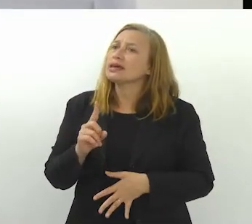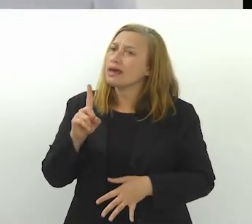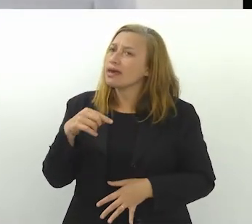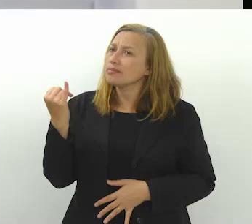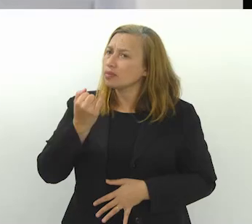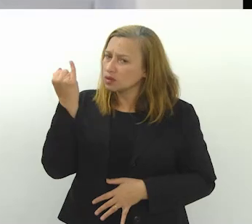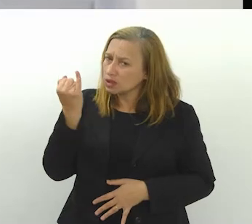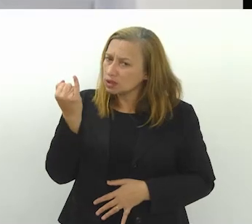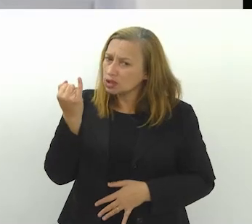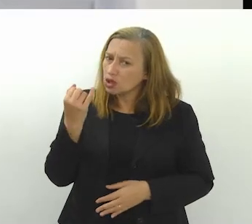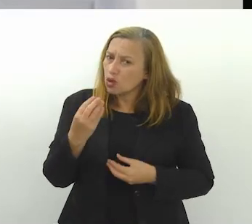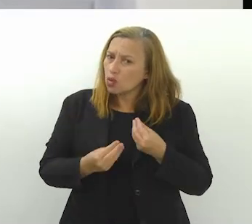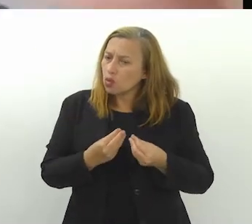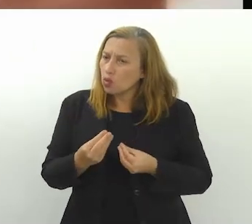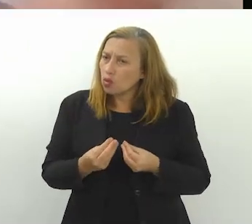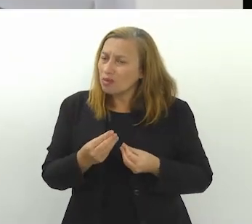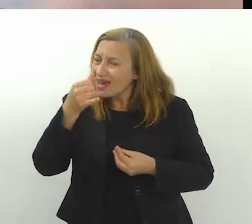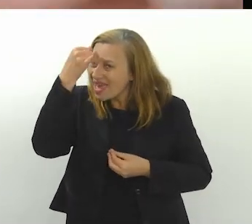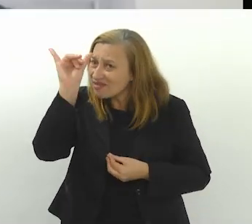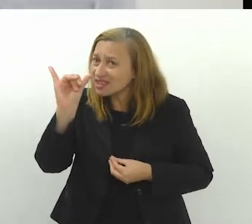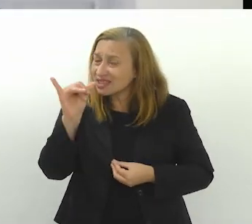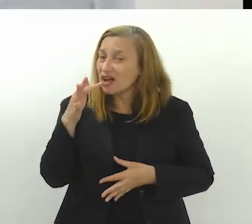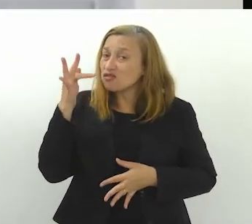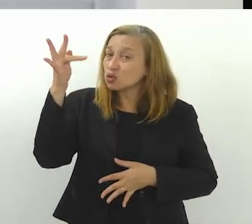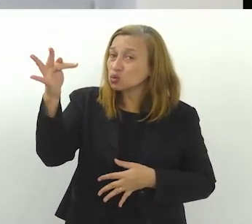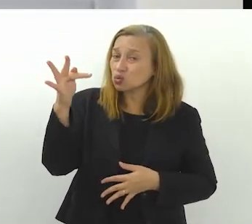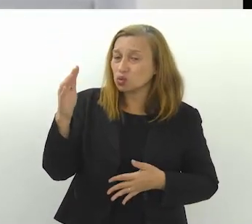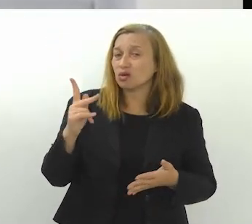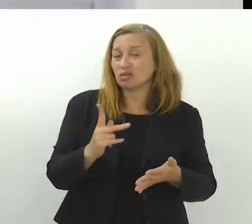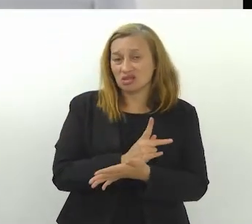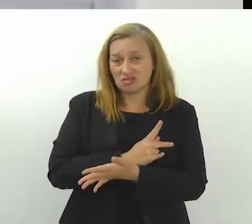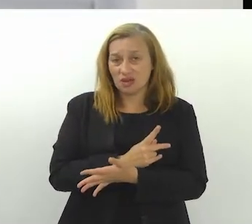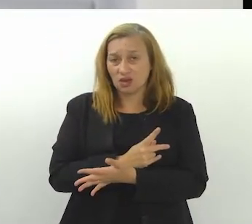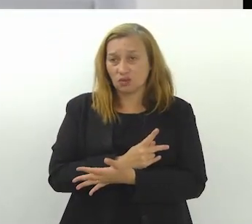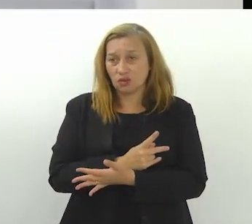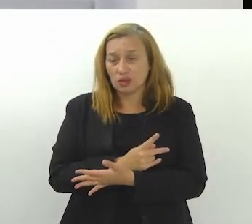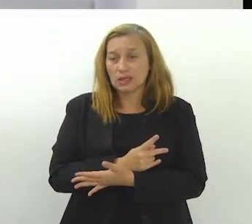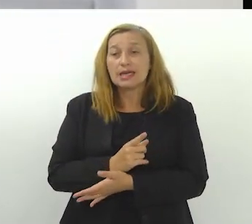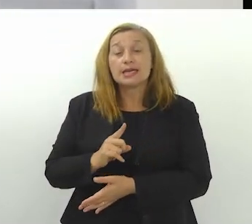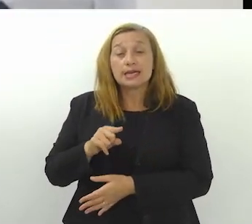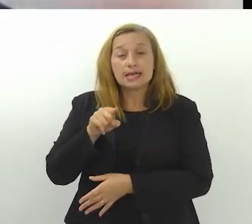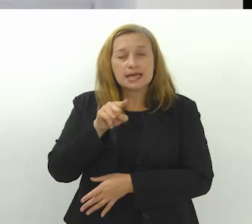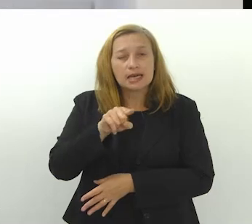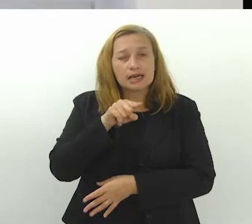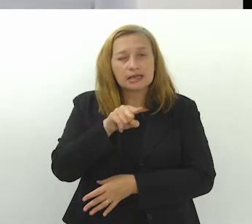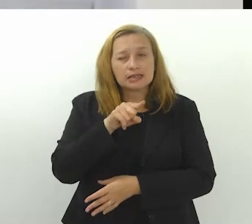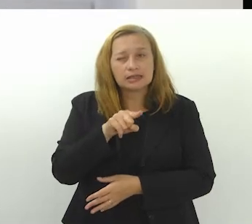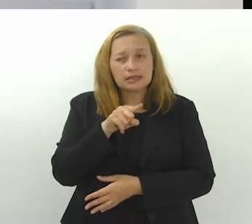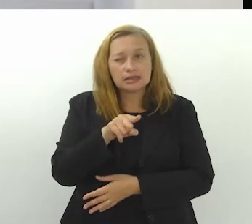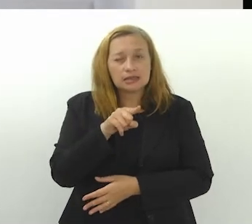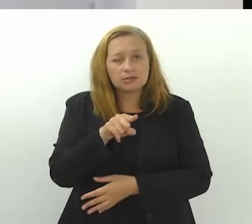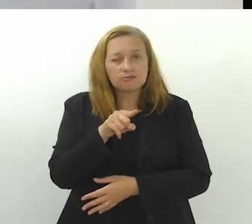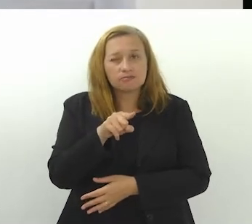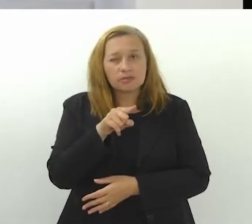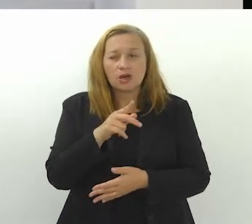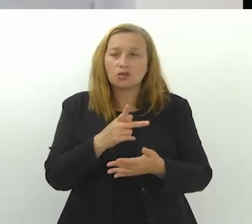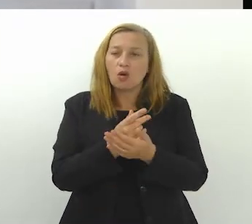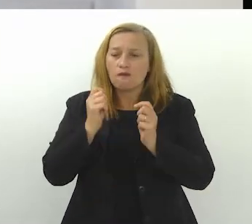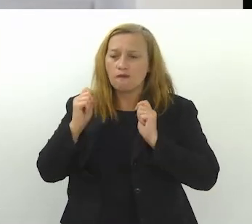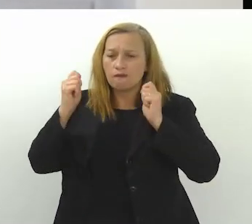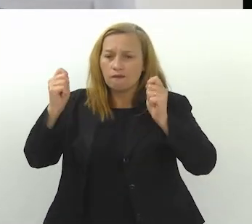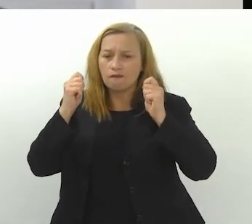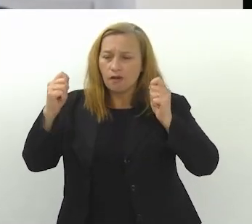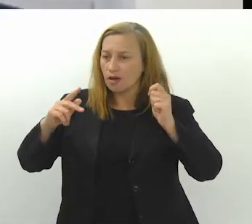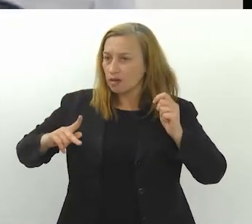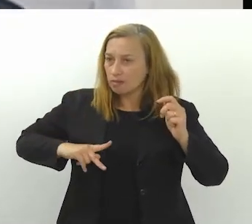é importante, né, também. Como é que a gente faz para evitar futuros casos, né? Esse caso da